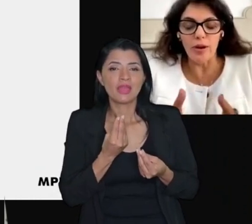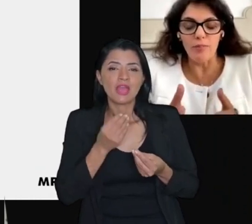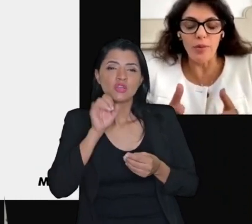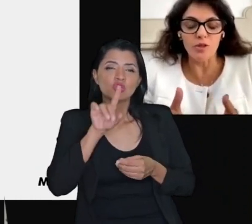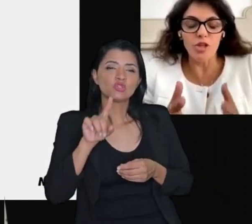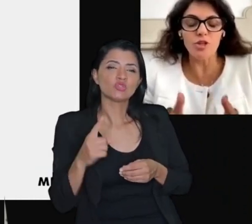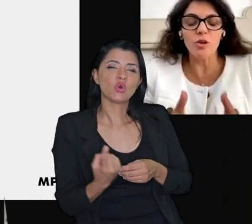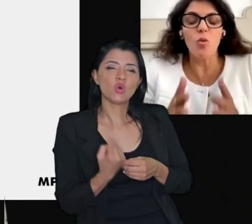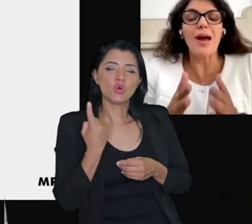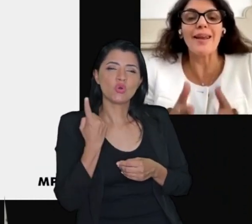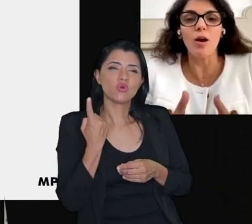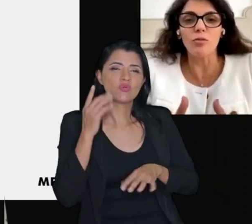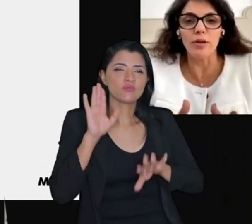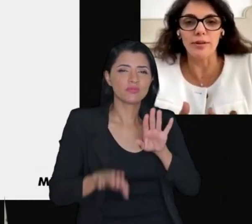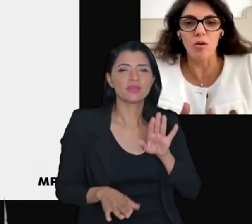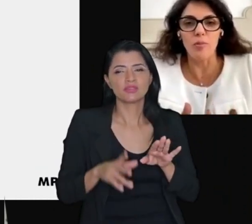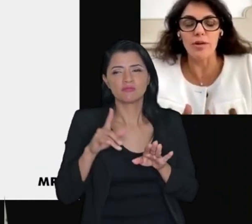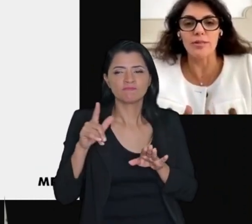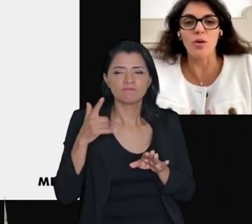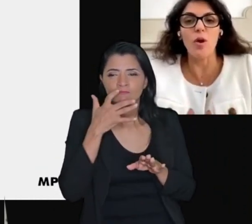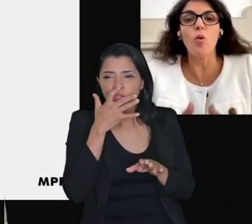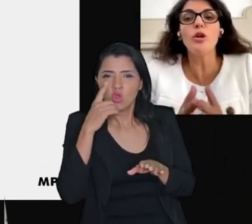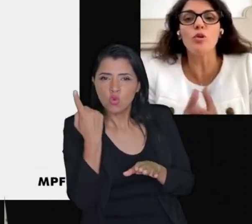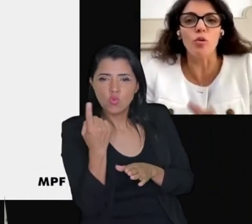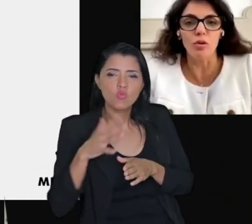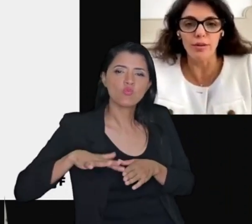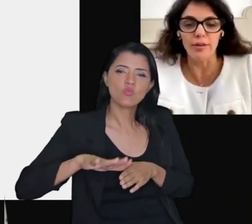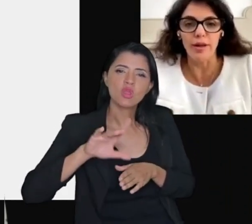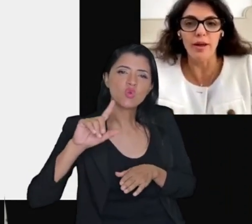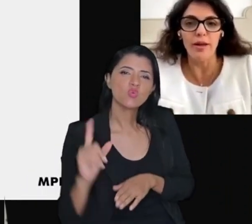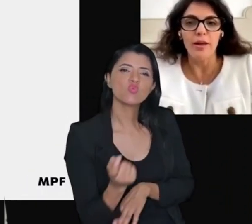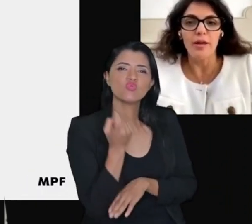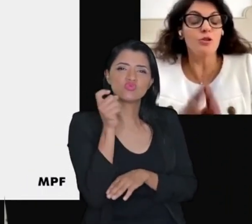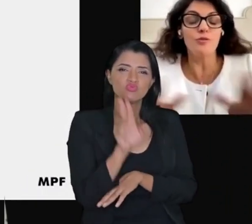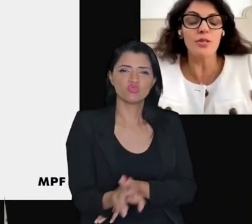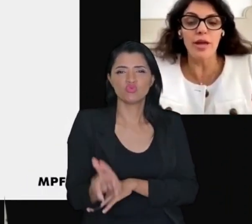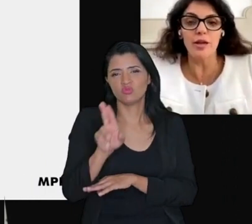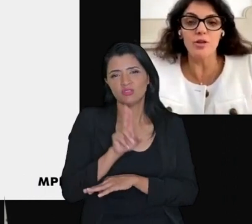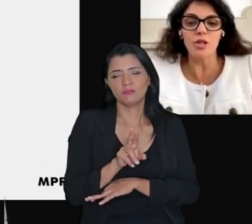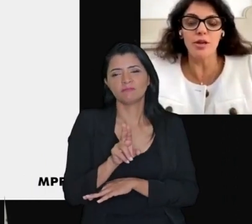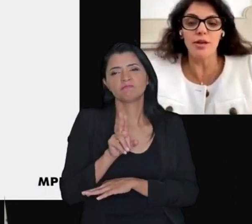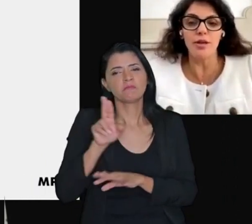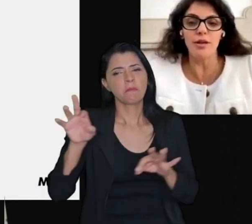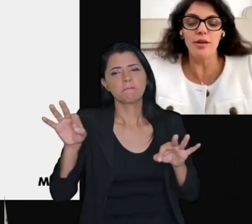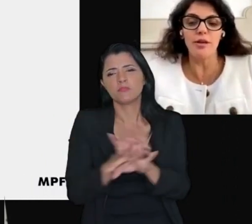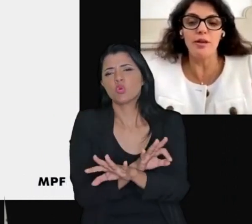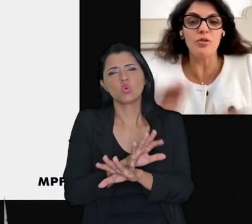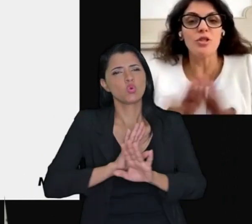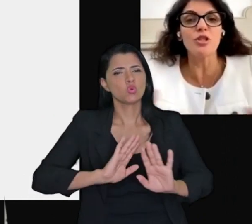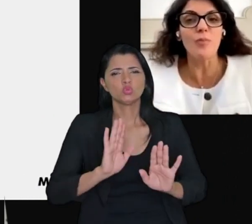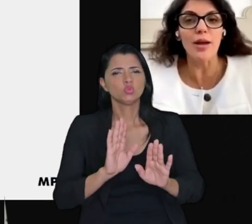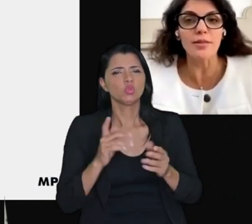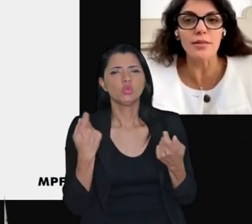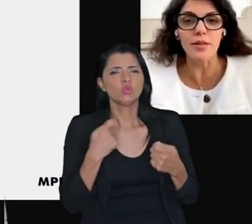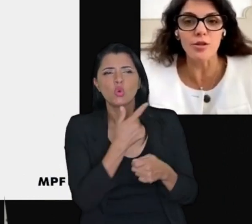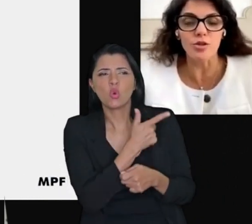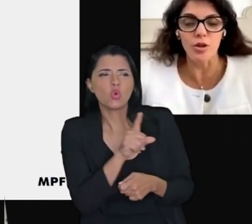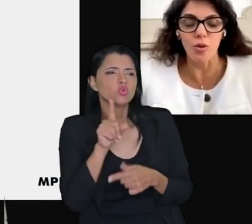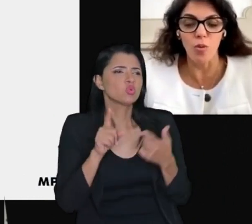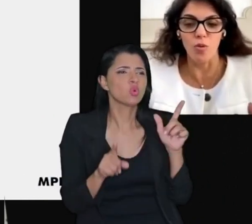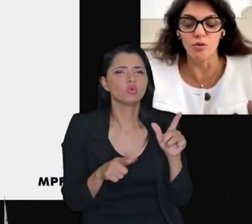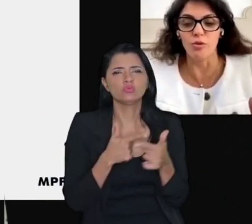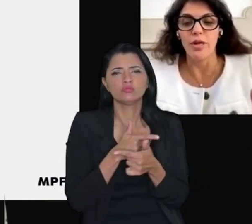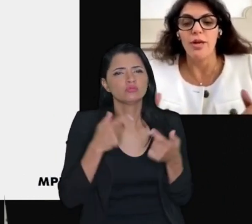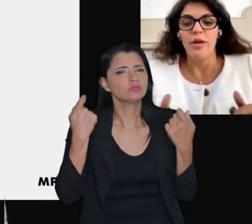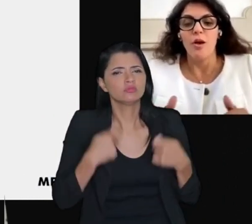somente a gente acha que um canal na cooperação é o único, né, e suficiente, e não existe mais necessidade